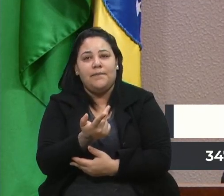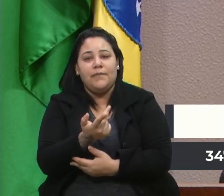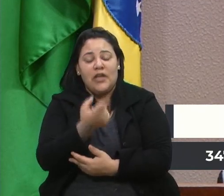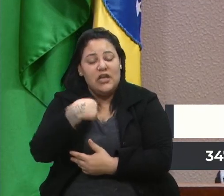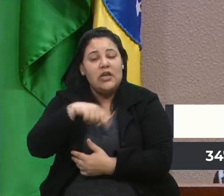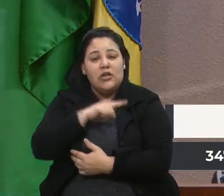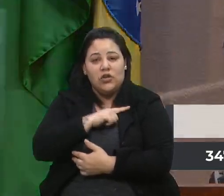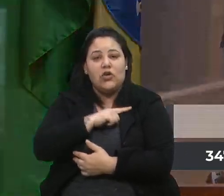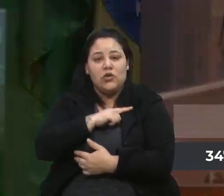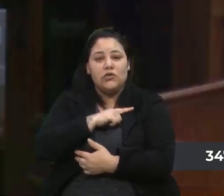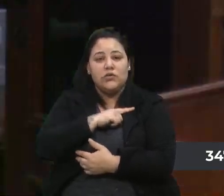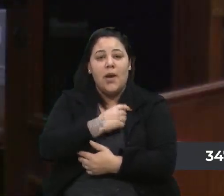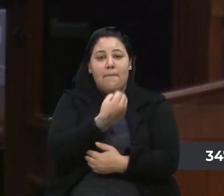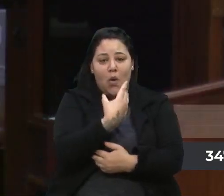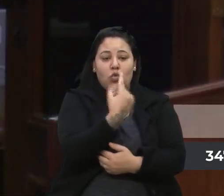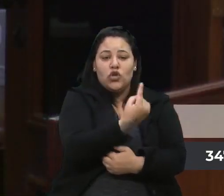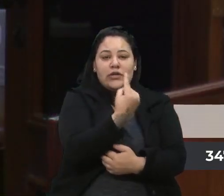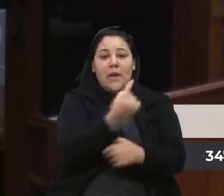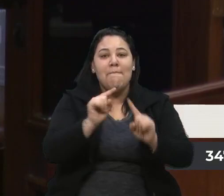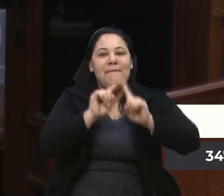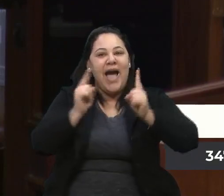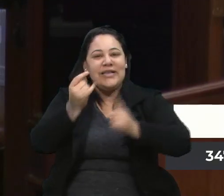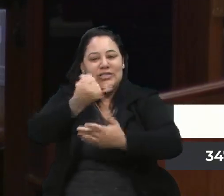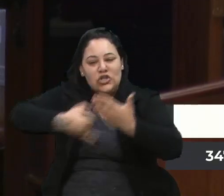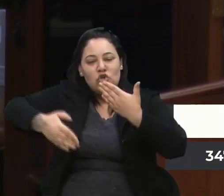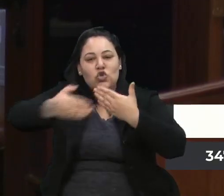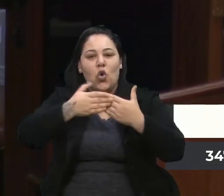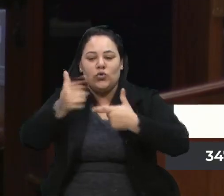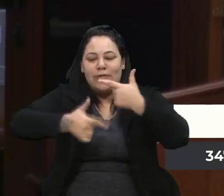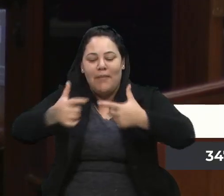quanto todos nós juntos. E esse nosso lema do 12 cabe